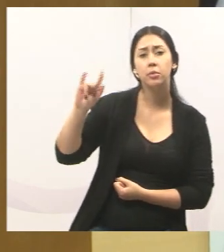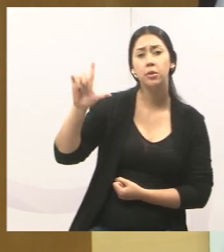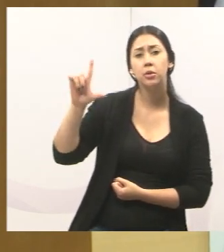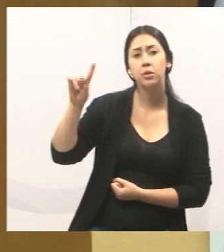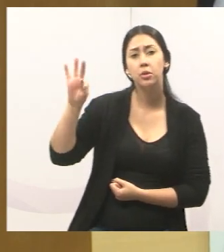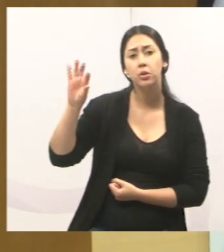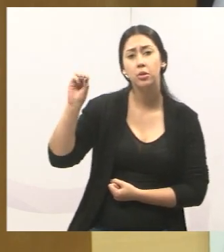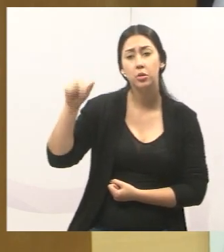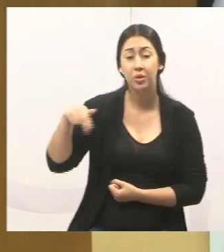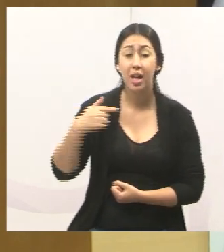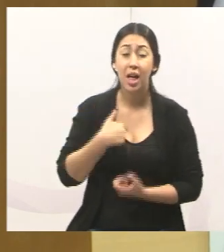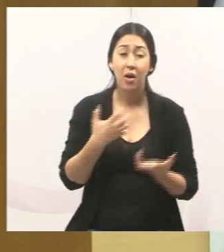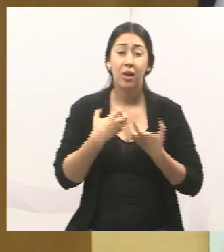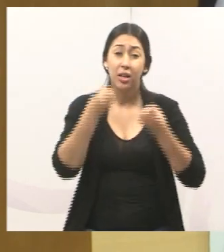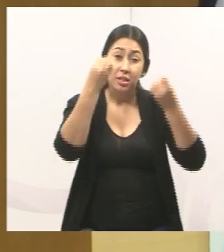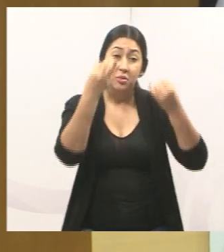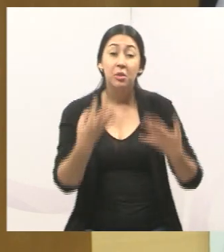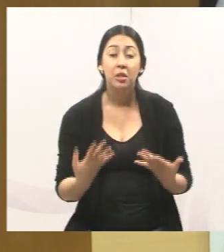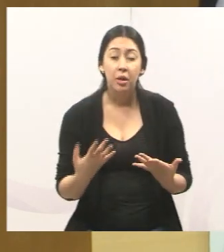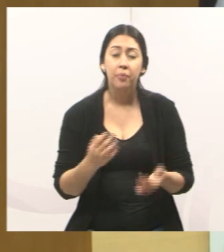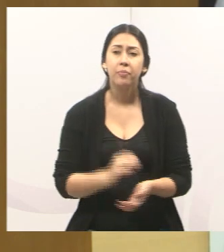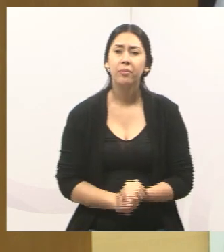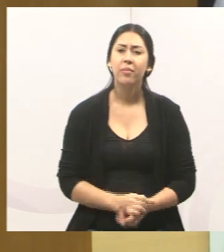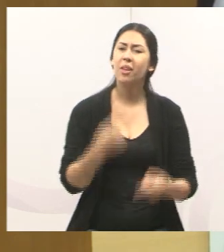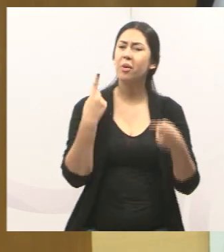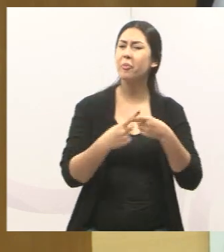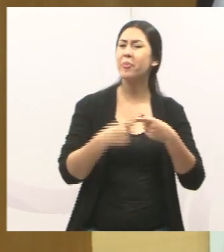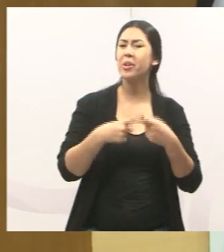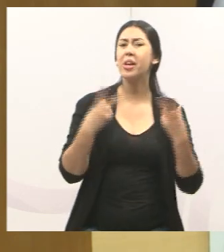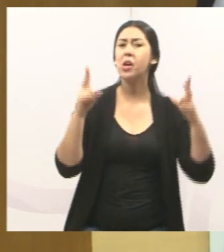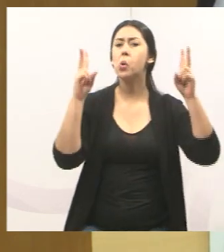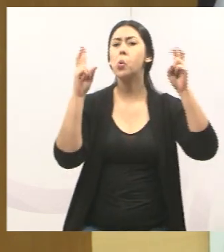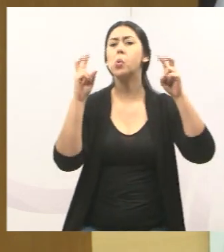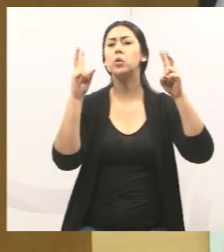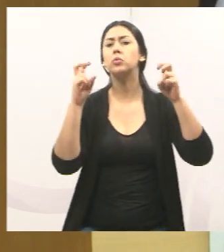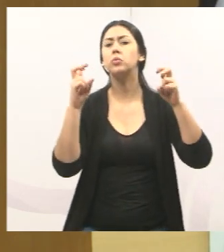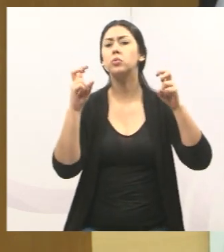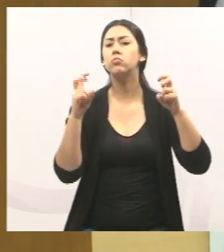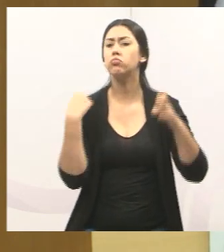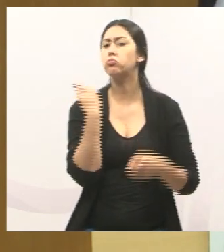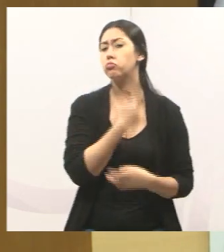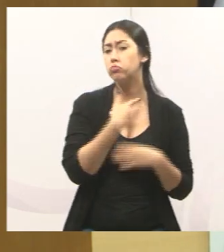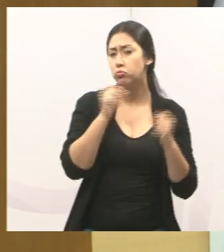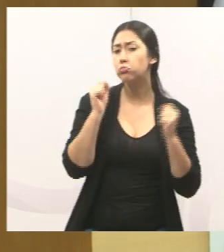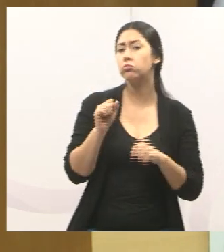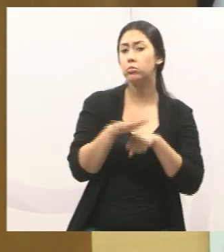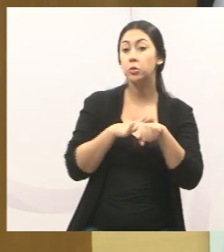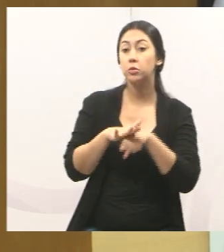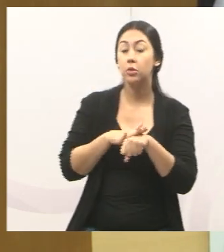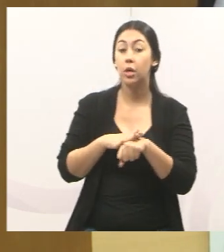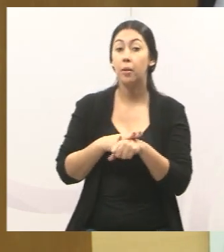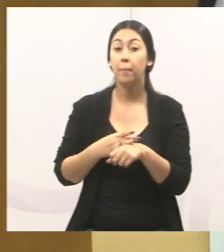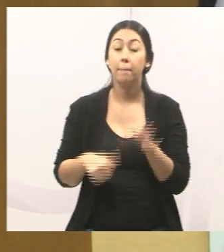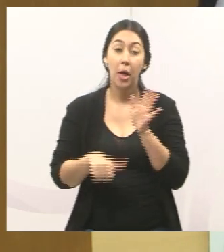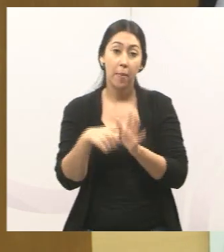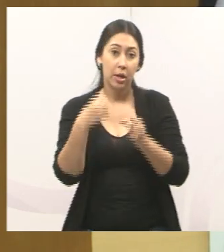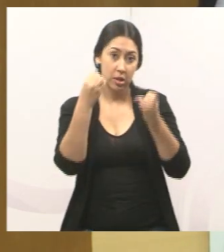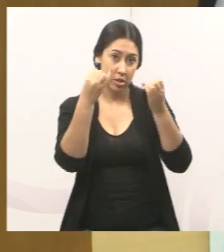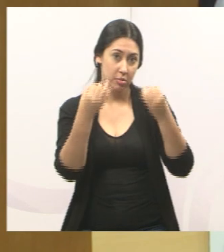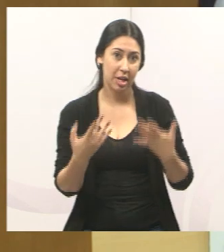população que nos assiste o porquê esse assunto ser de competência dos vereadores. Primeiro, deixar claro que não se trata de